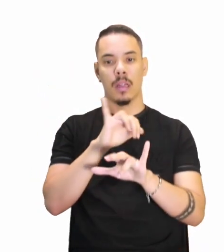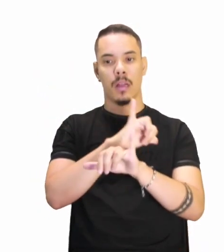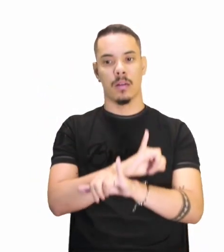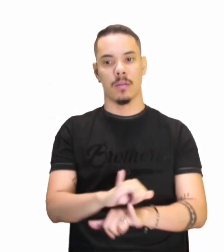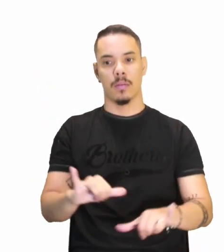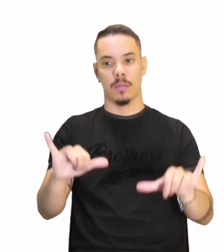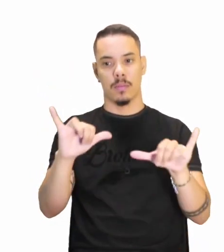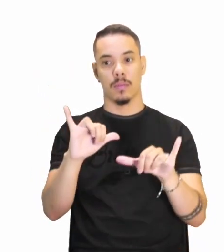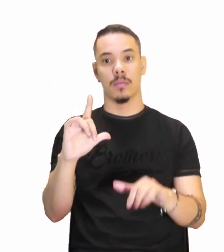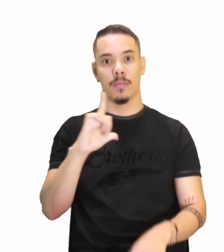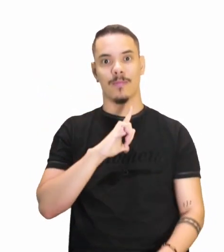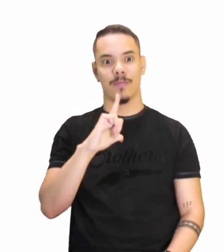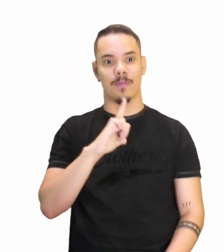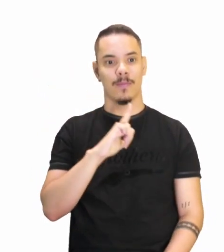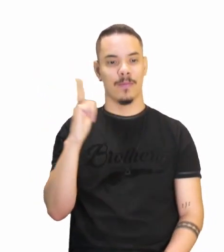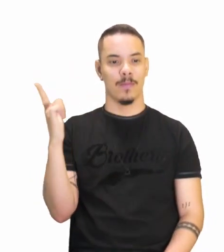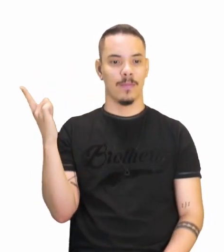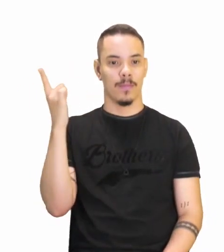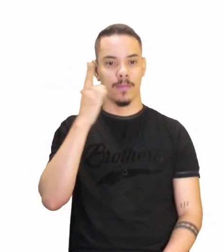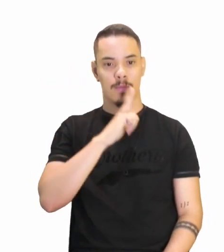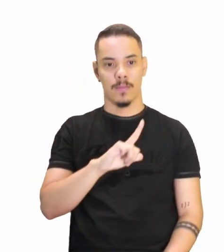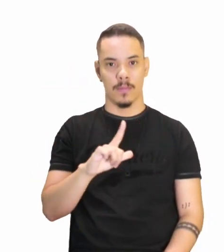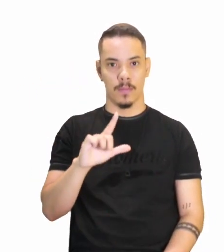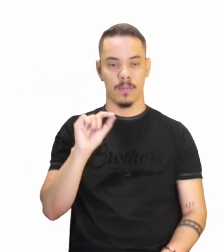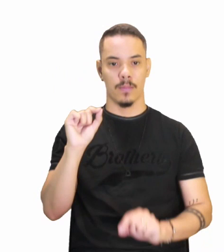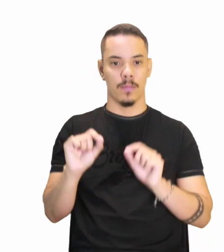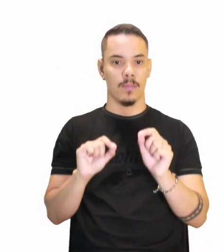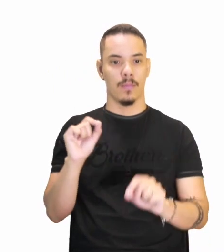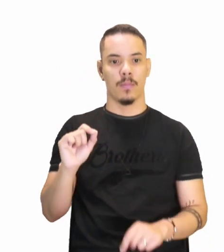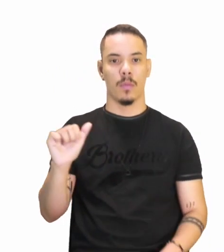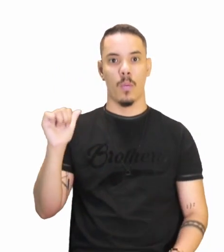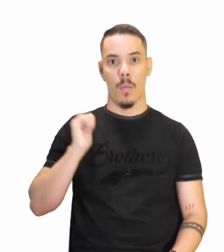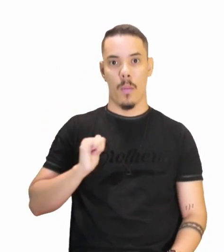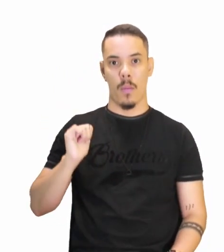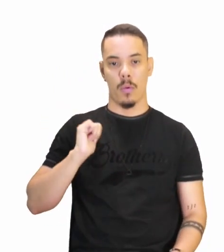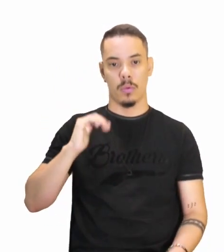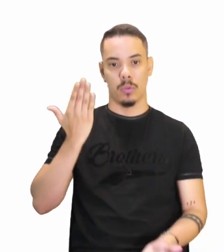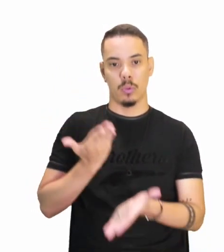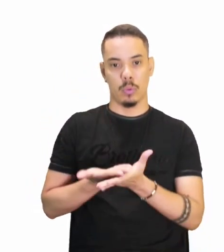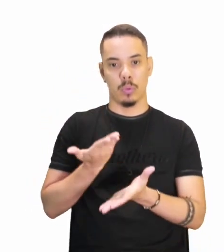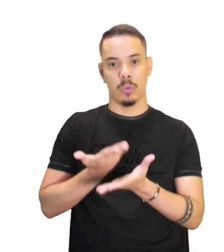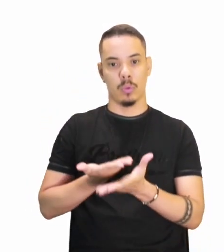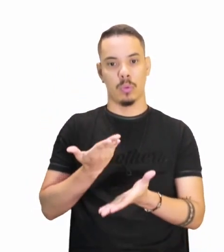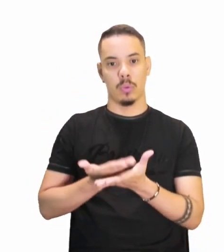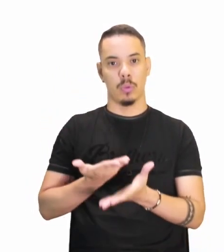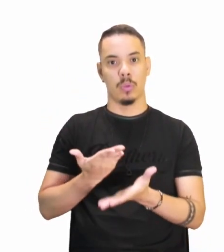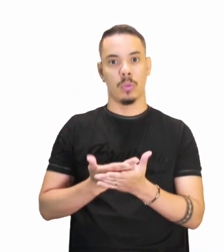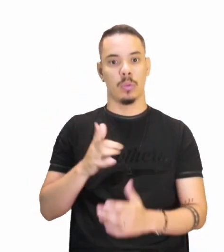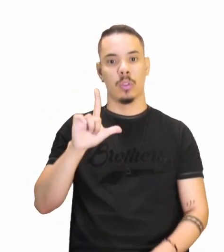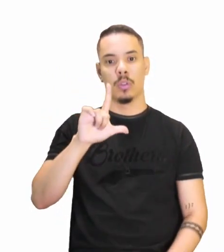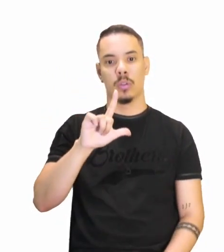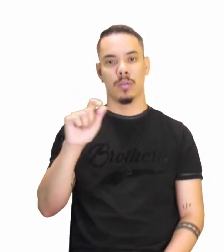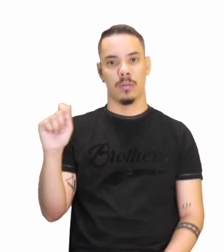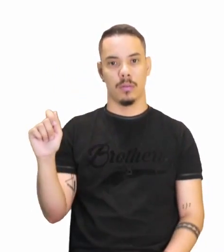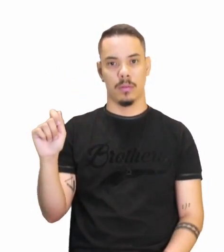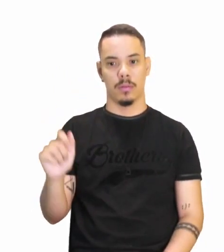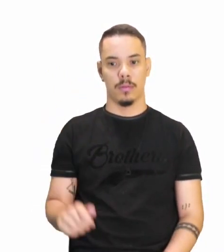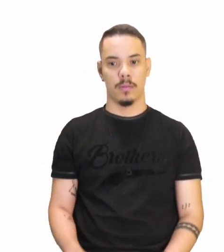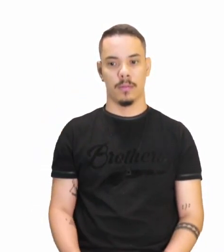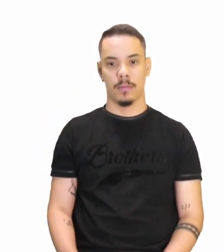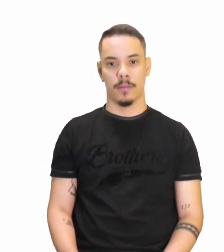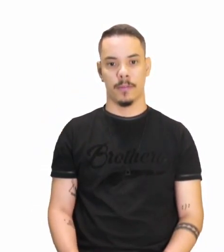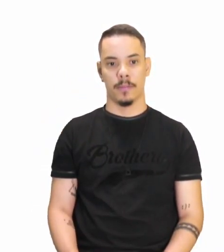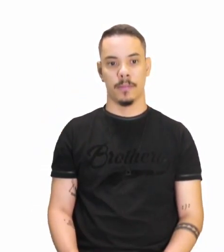anunciava que ela havia ganhado havia ganhado uma bolsa de estudos em Los Angeles